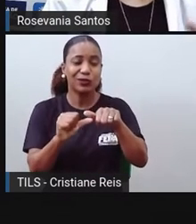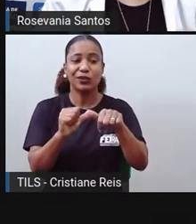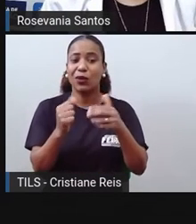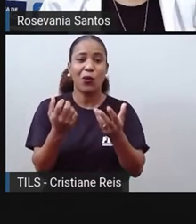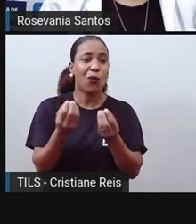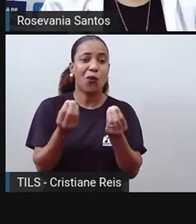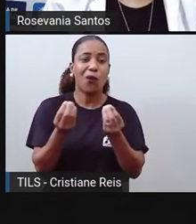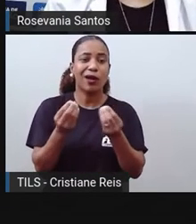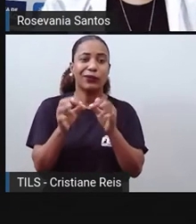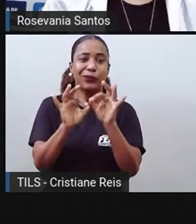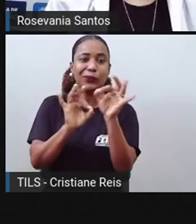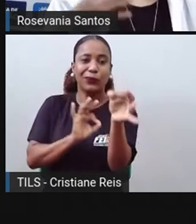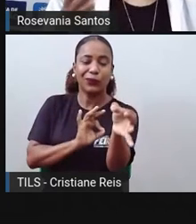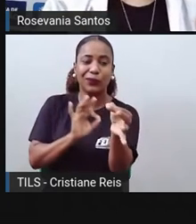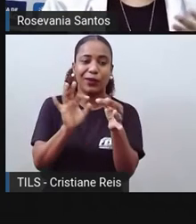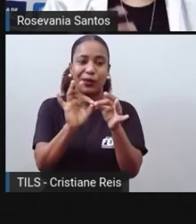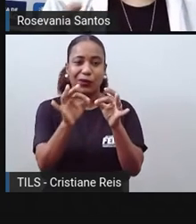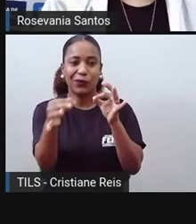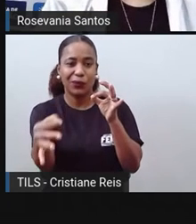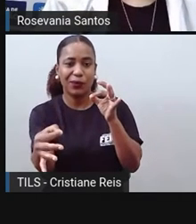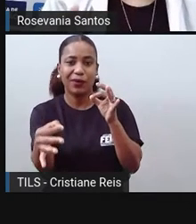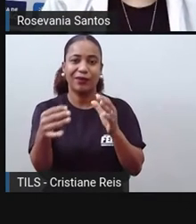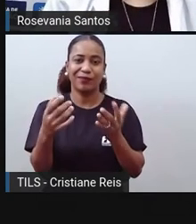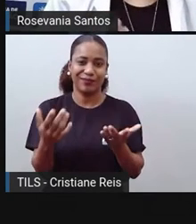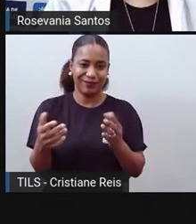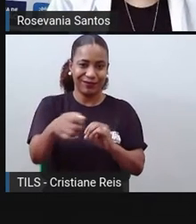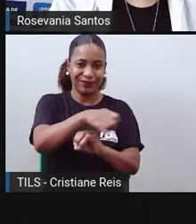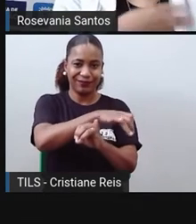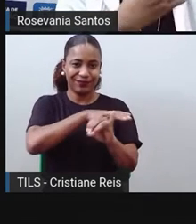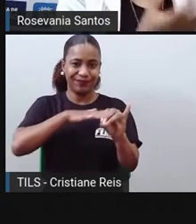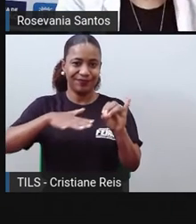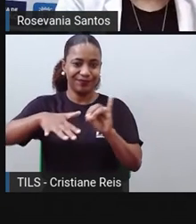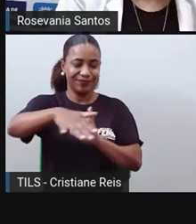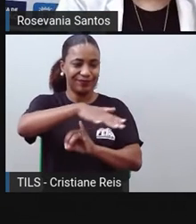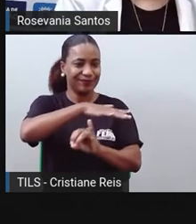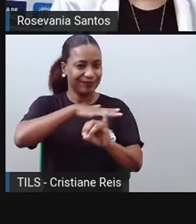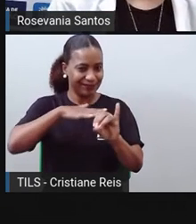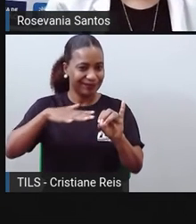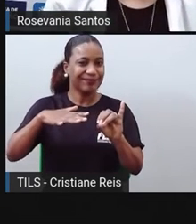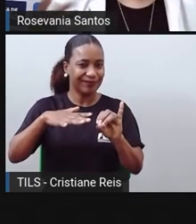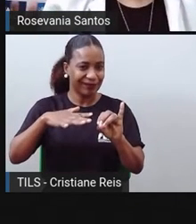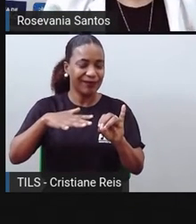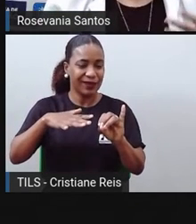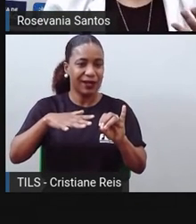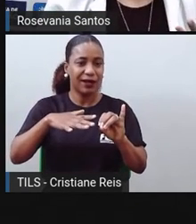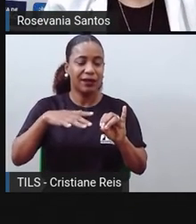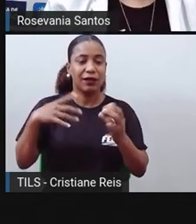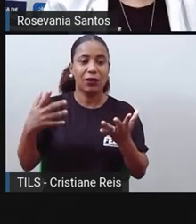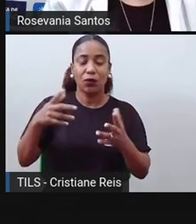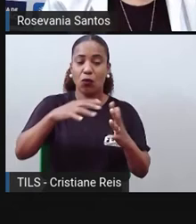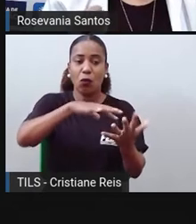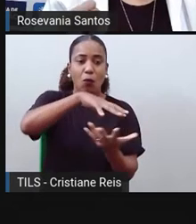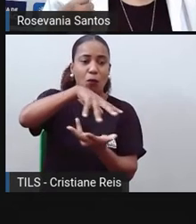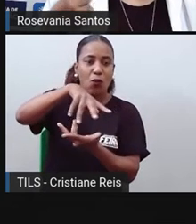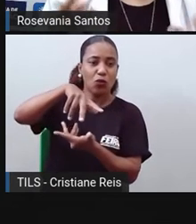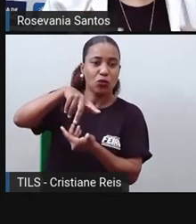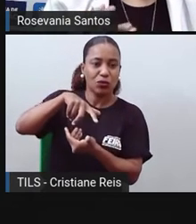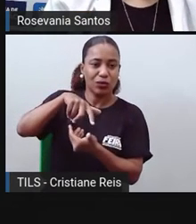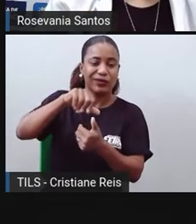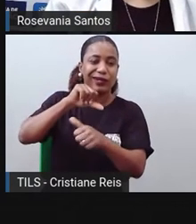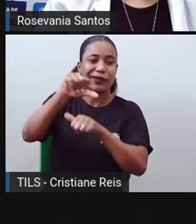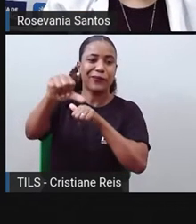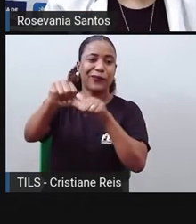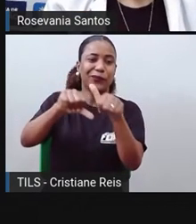nesse número de milhas aqui implicaria em mudar isso também no mundo todo. Então, seria bem